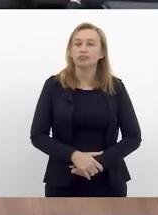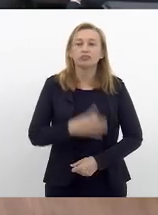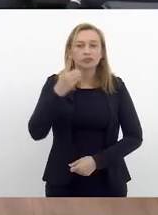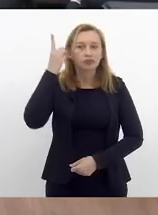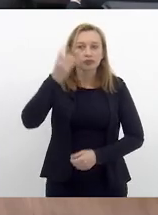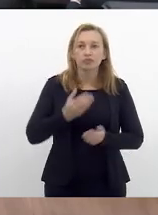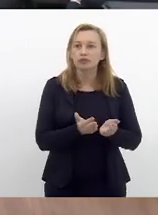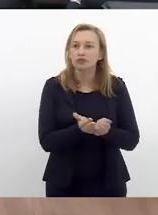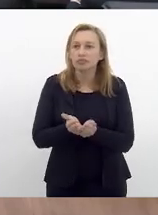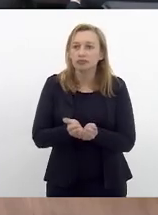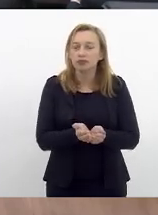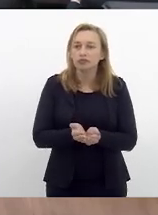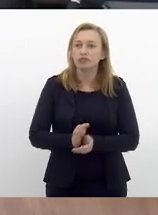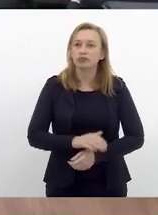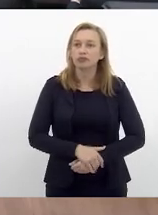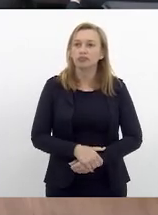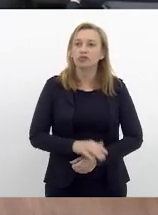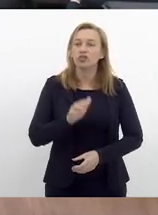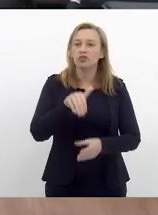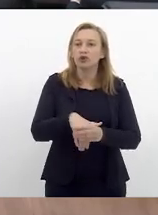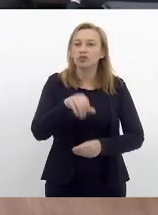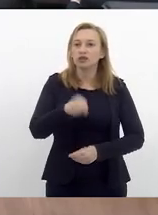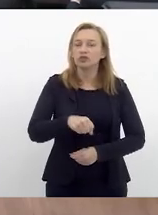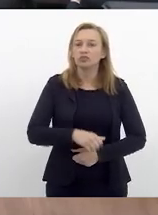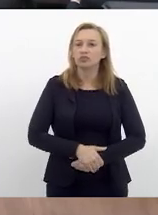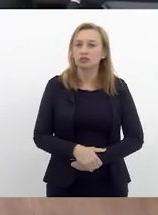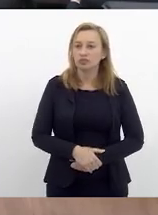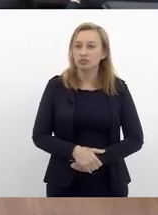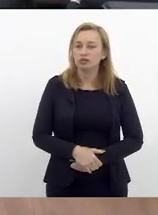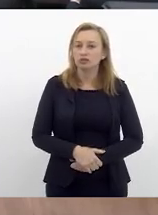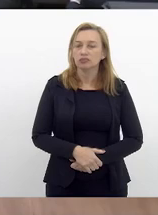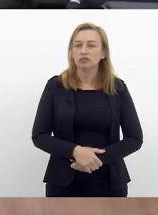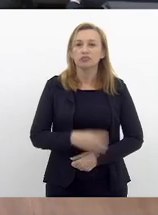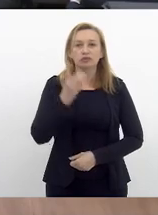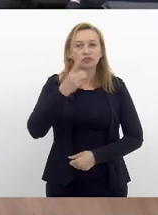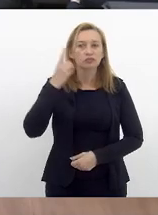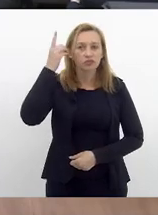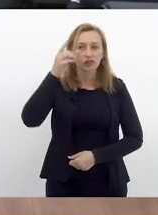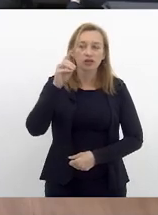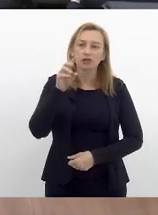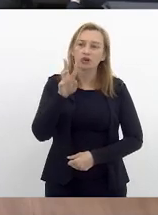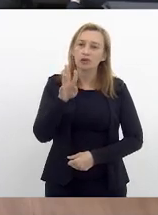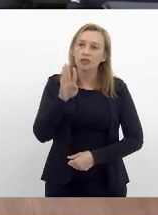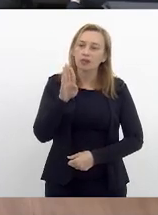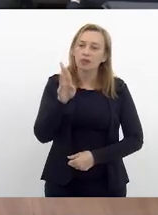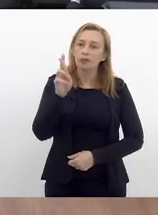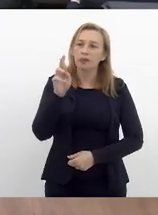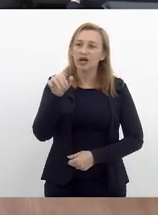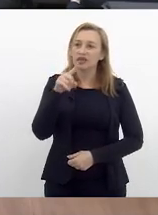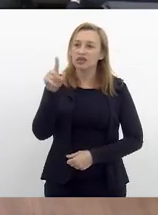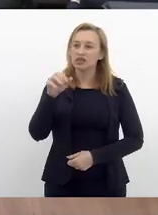Deputado Bebeto. Voto sim. Deputado Brazão.